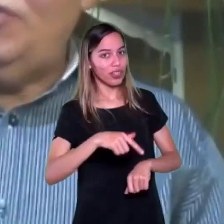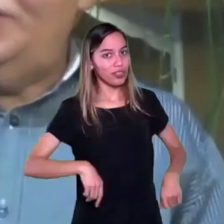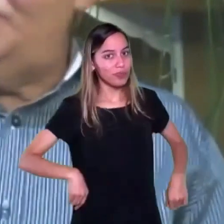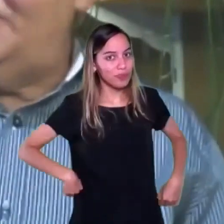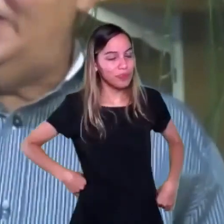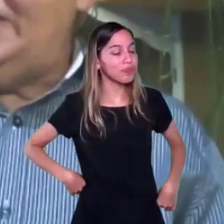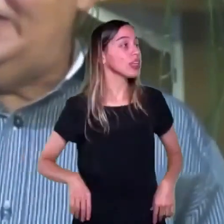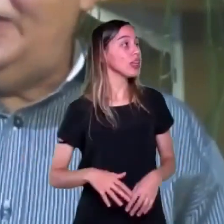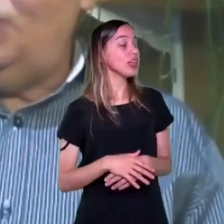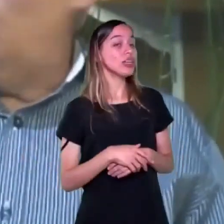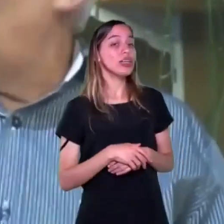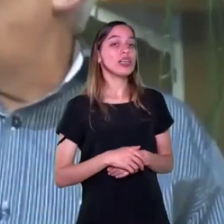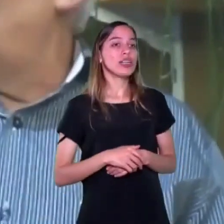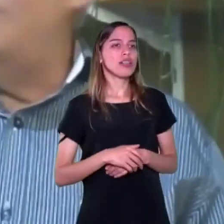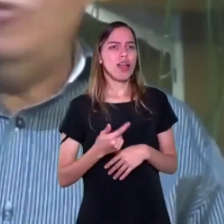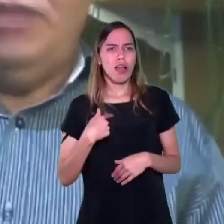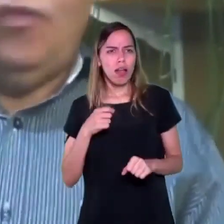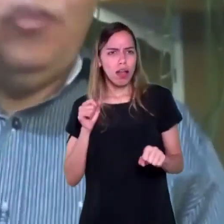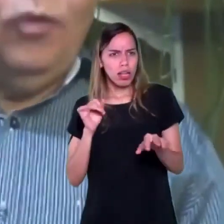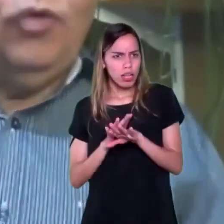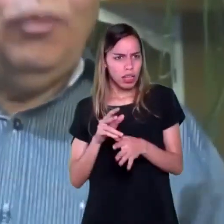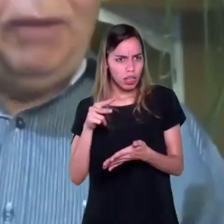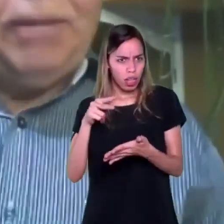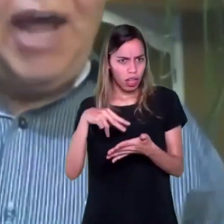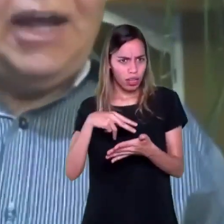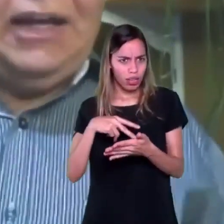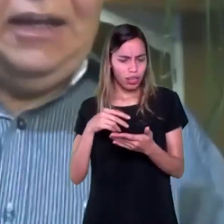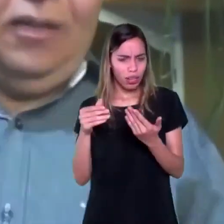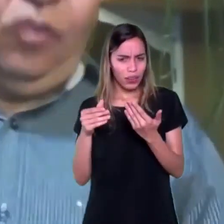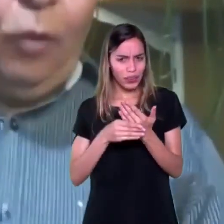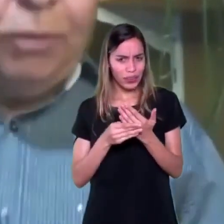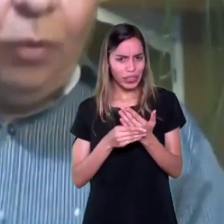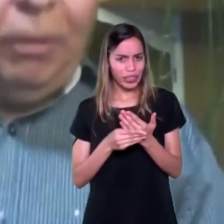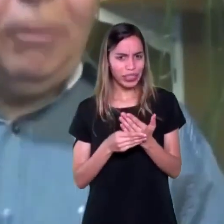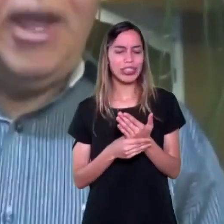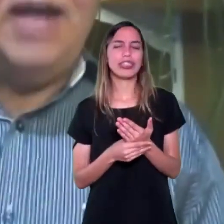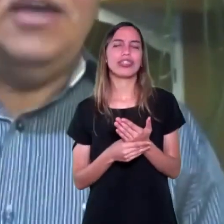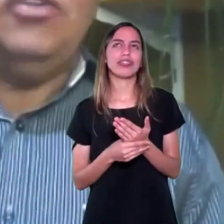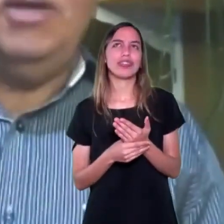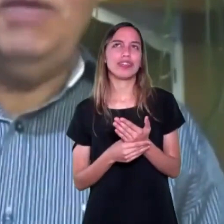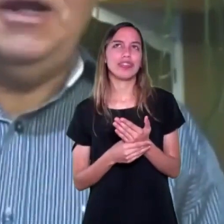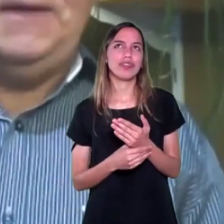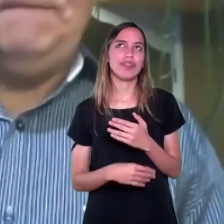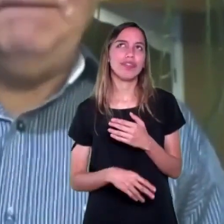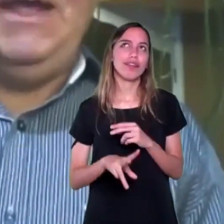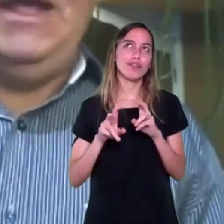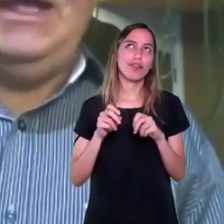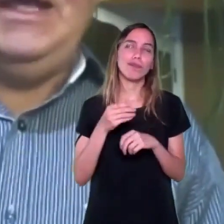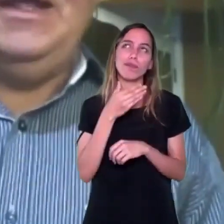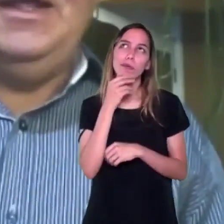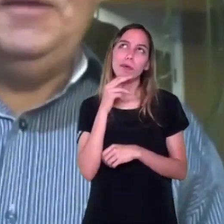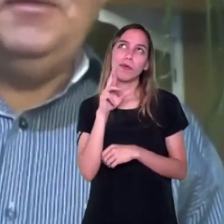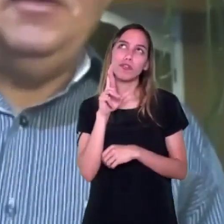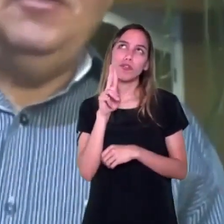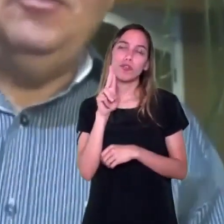eu terminei de ler um livro delicioso do Rubem Braga, sobre o Rubem Braga, que chama